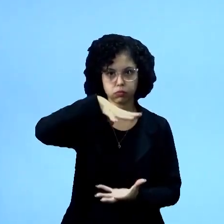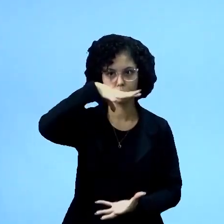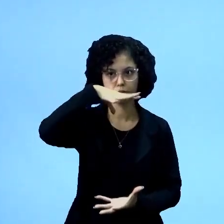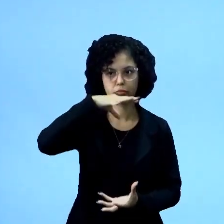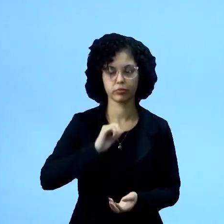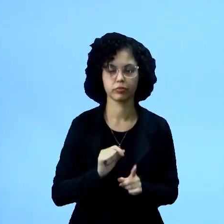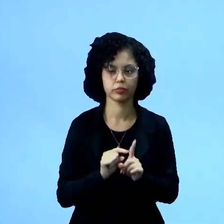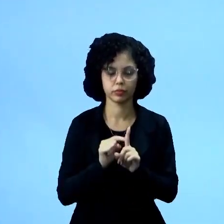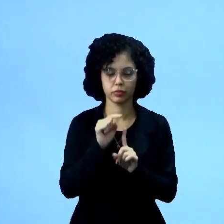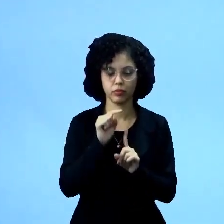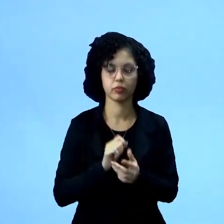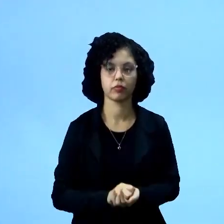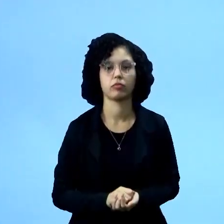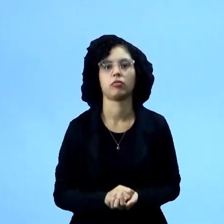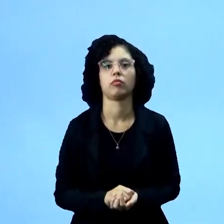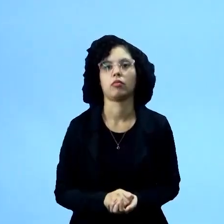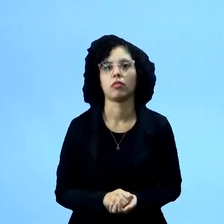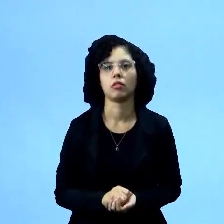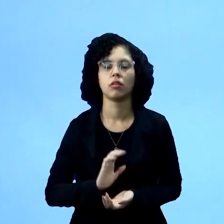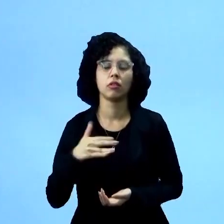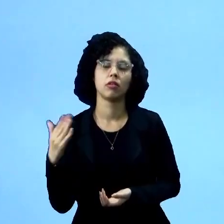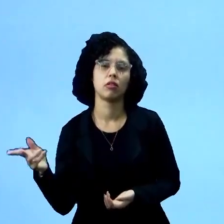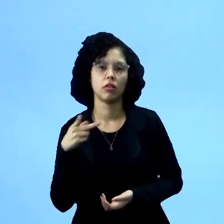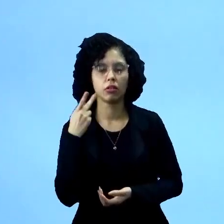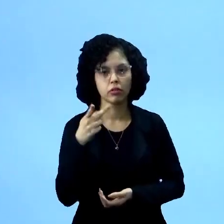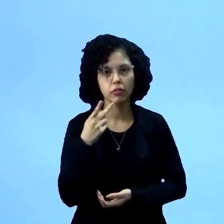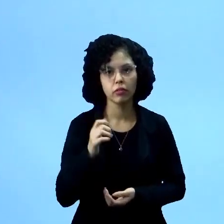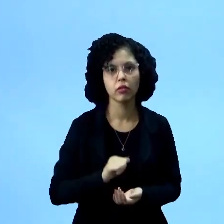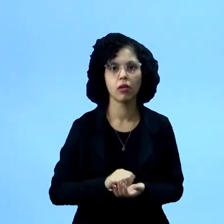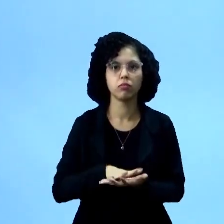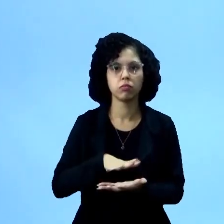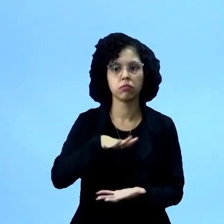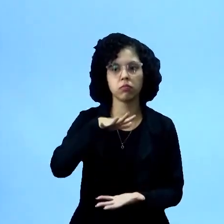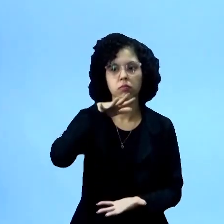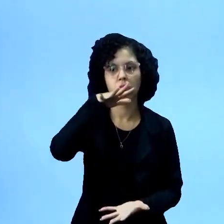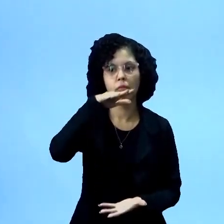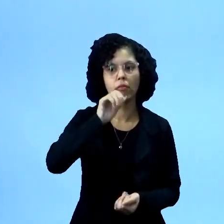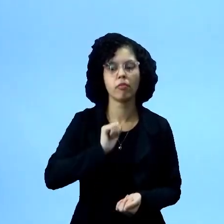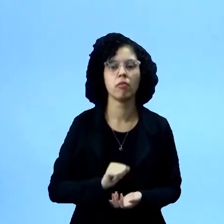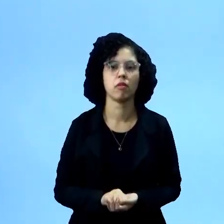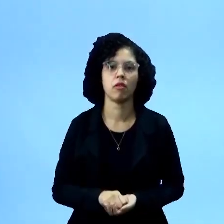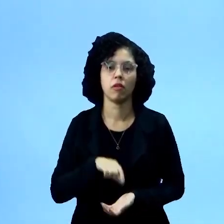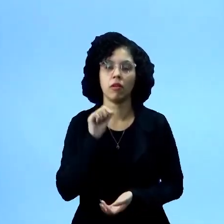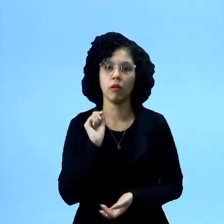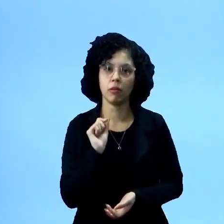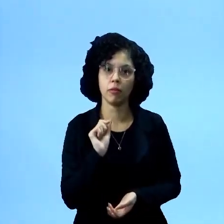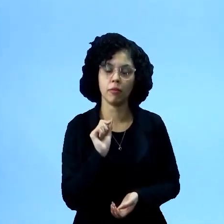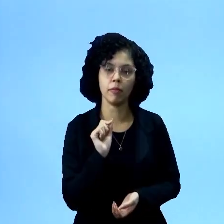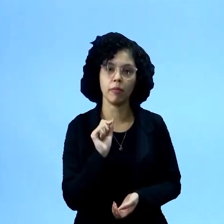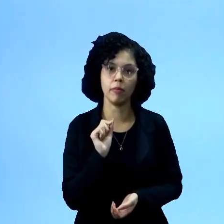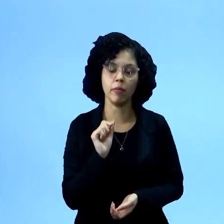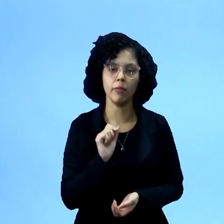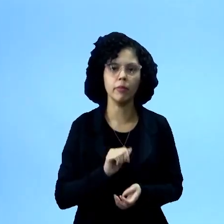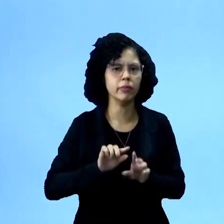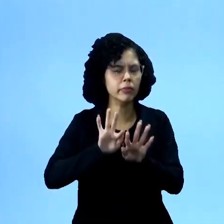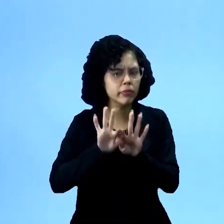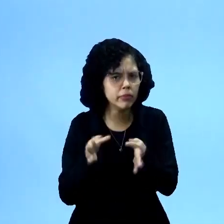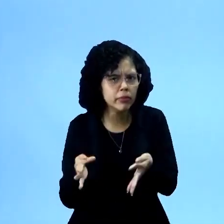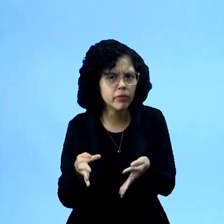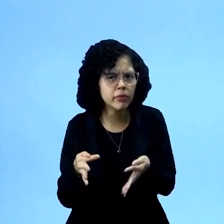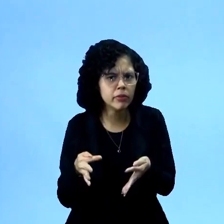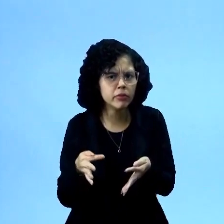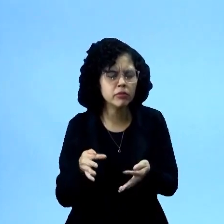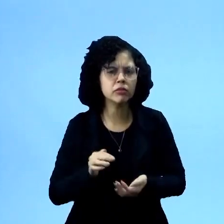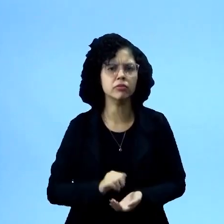volume. Então, olha só, quando a gente fala de cilindro e volume, é uma coisa